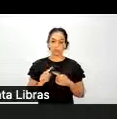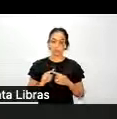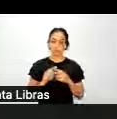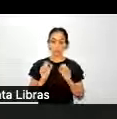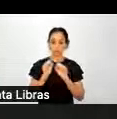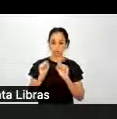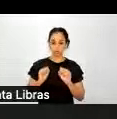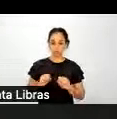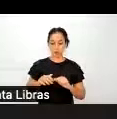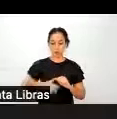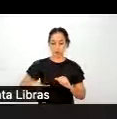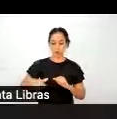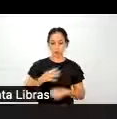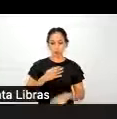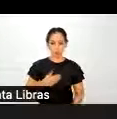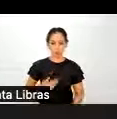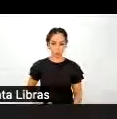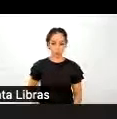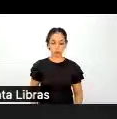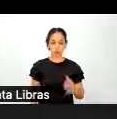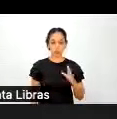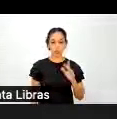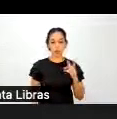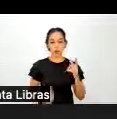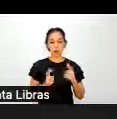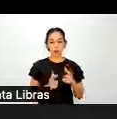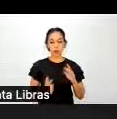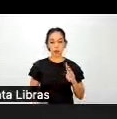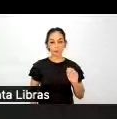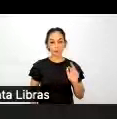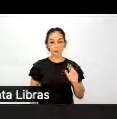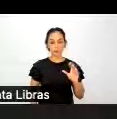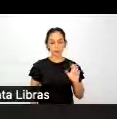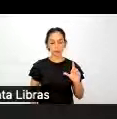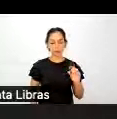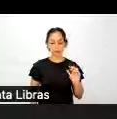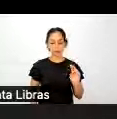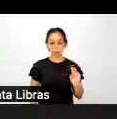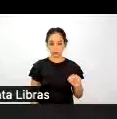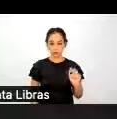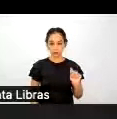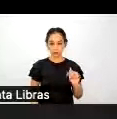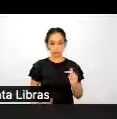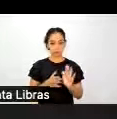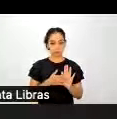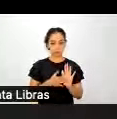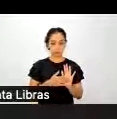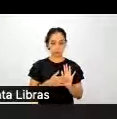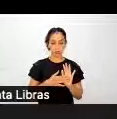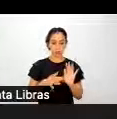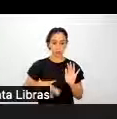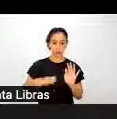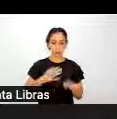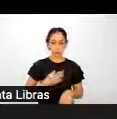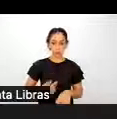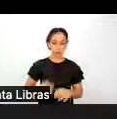espaços públicos que Barcelona propõe com o projeto da Superi, ou seja, um redimensionamento da malha de espaços públicos na cidade